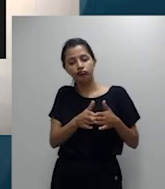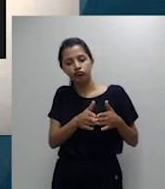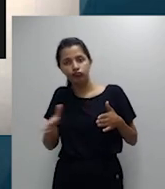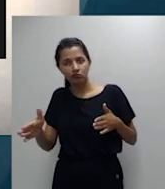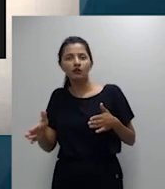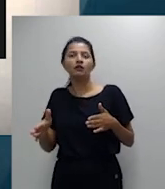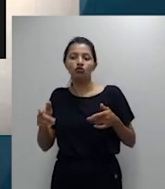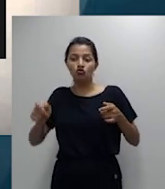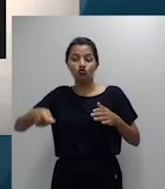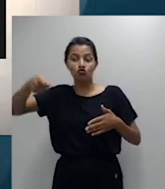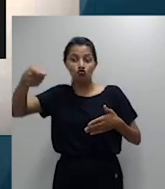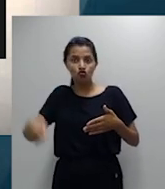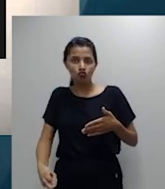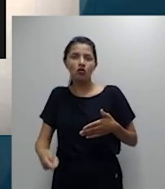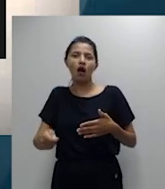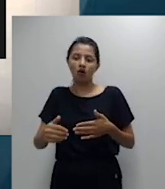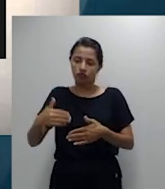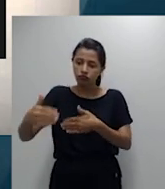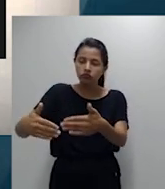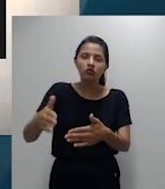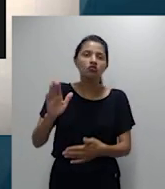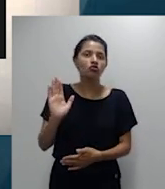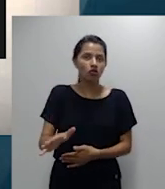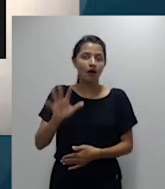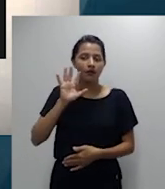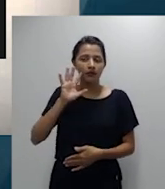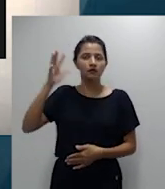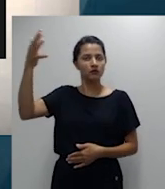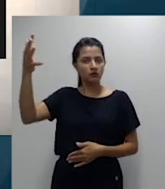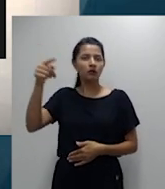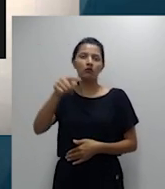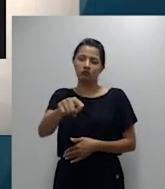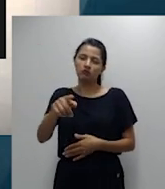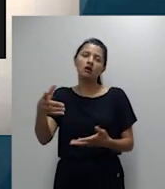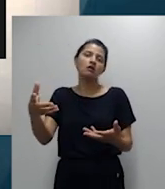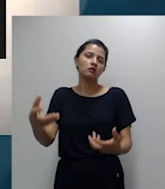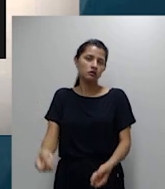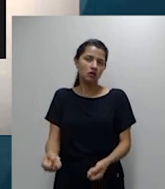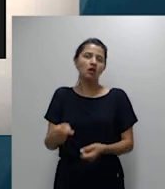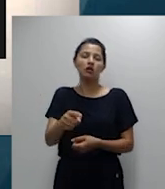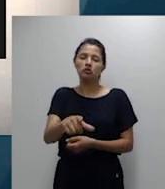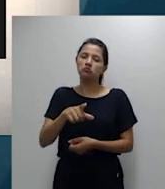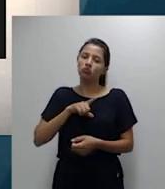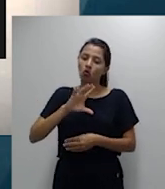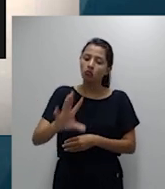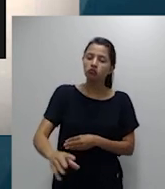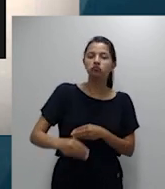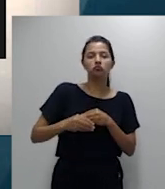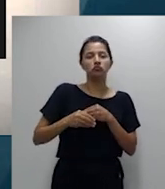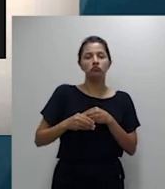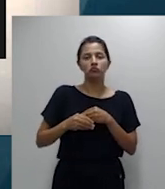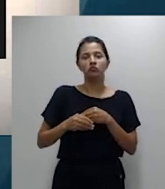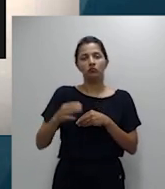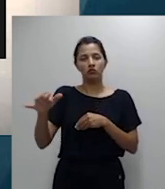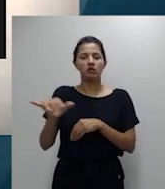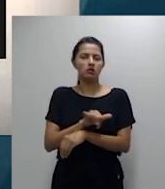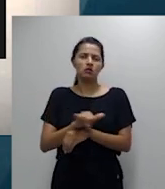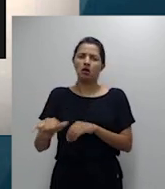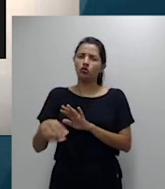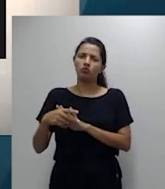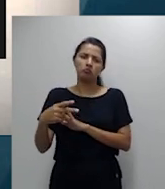julgado da decisão a adot implement a meios